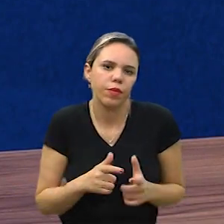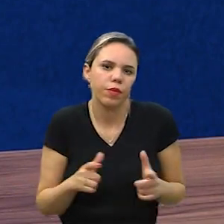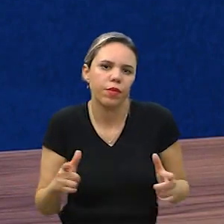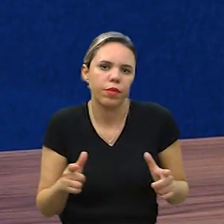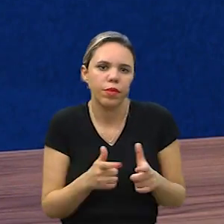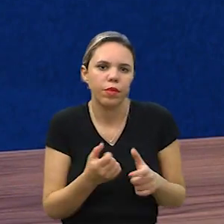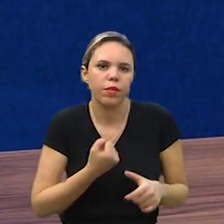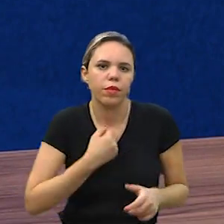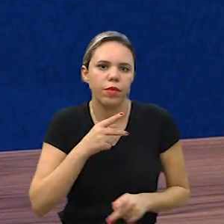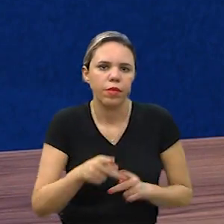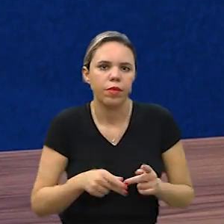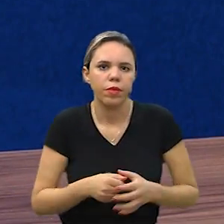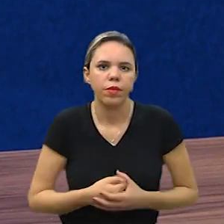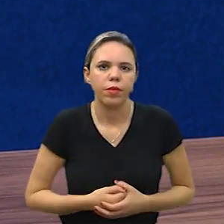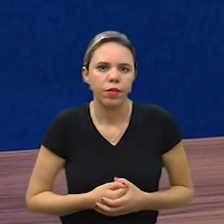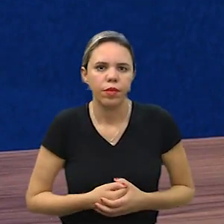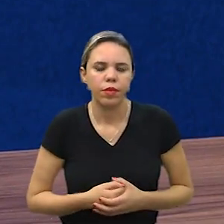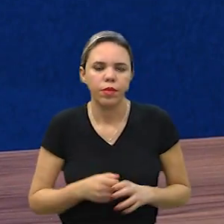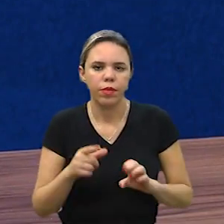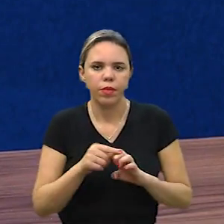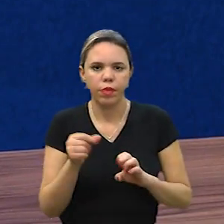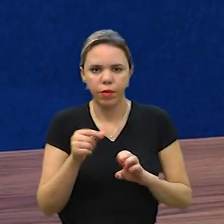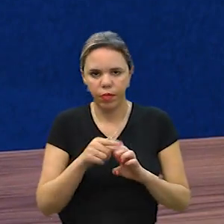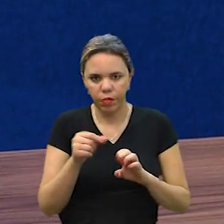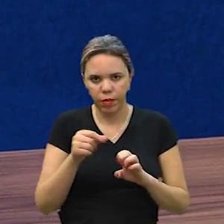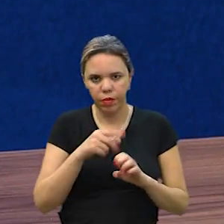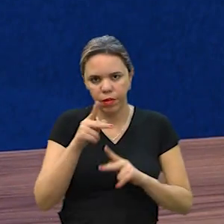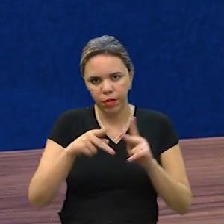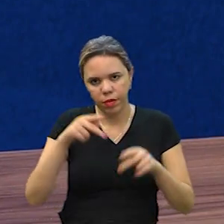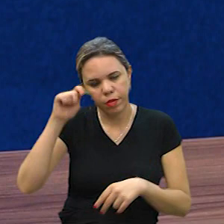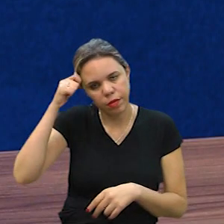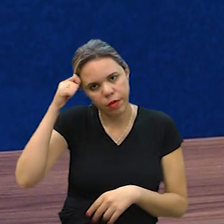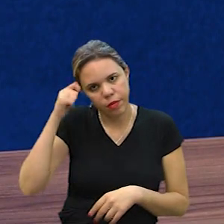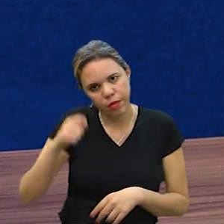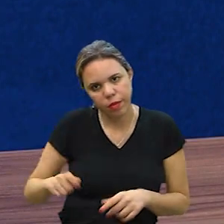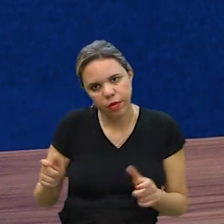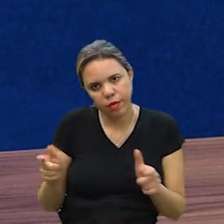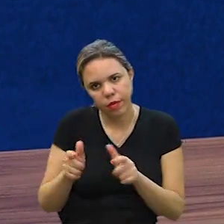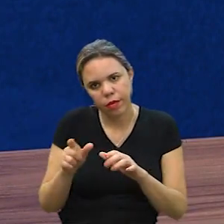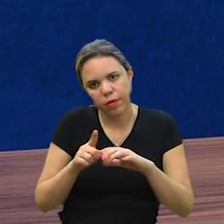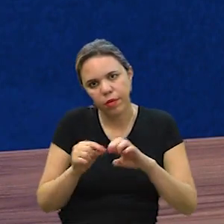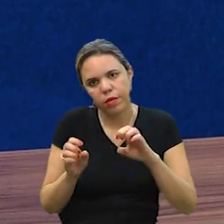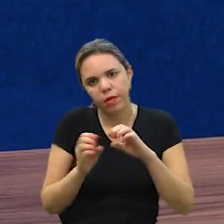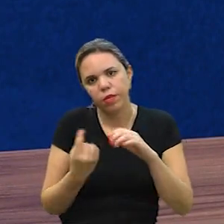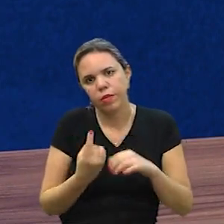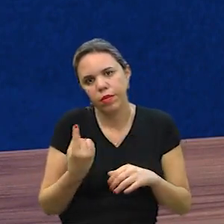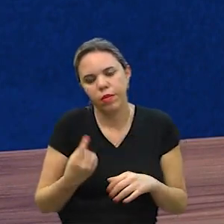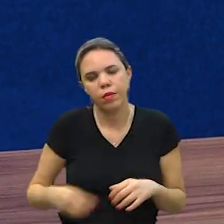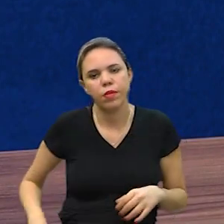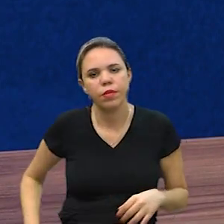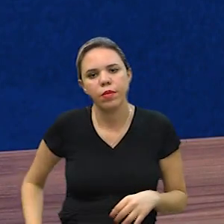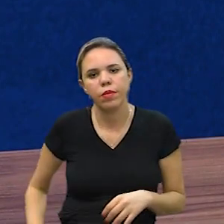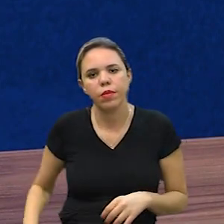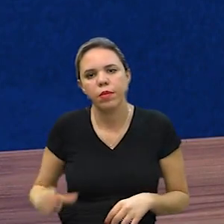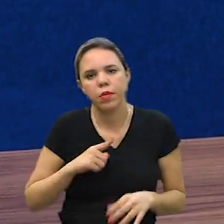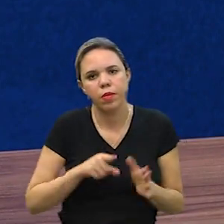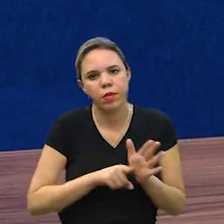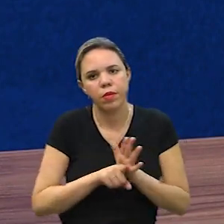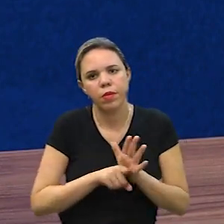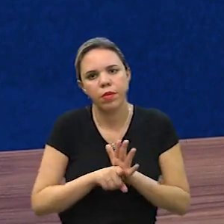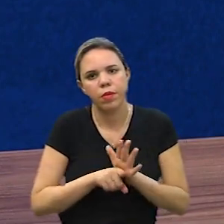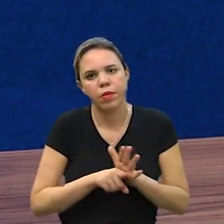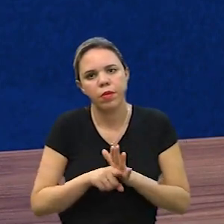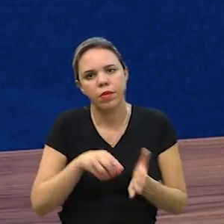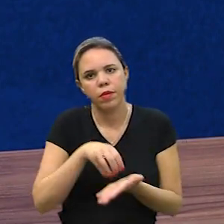tem o maior número de empreendedores afro-brasileiros, pequenos empreendedores, e ainda tem um outro